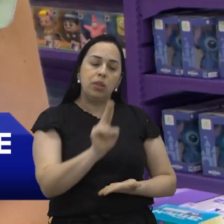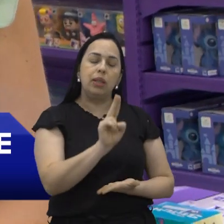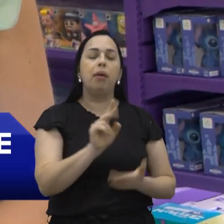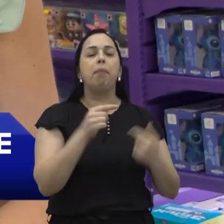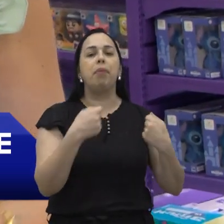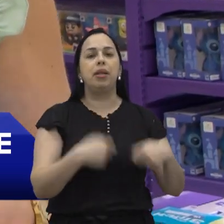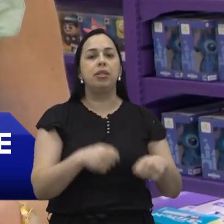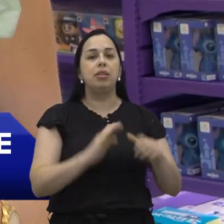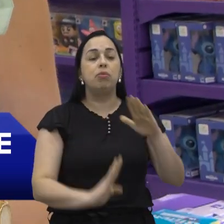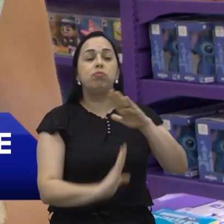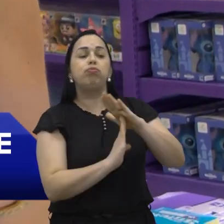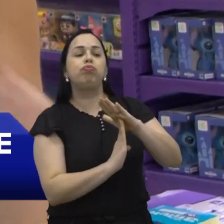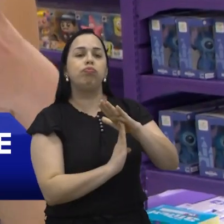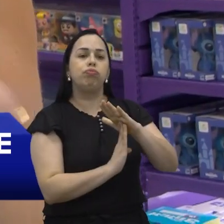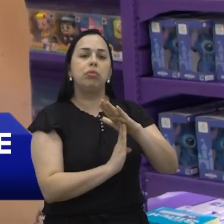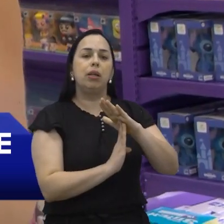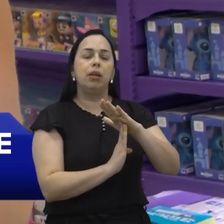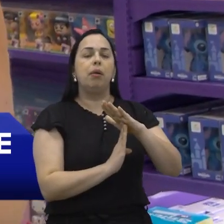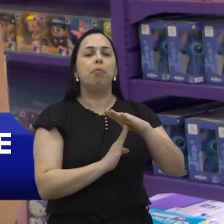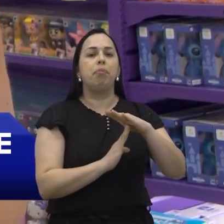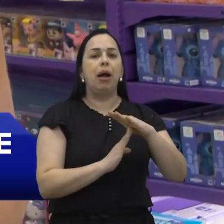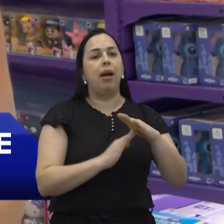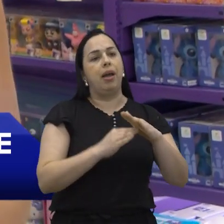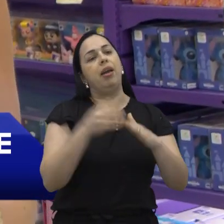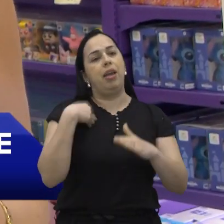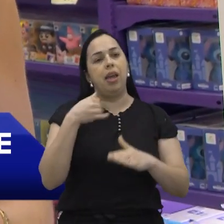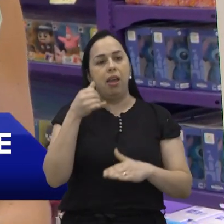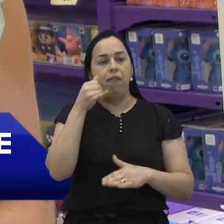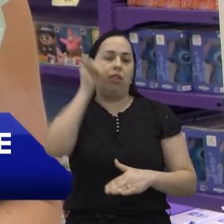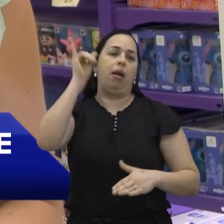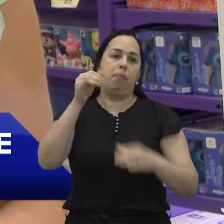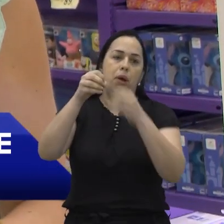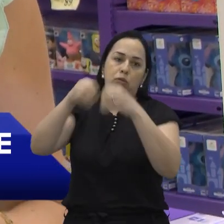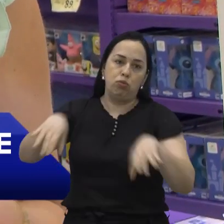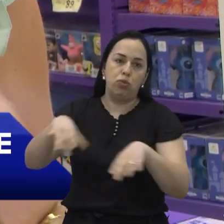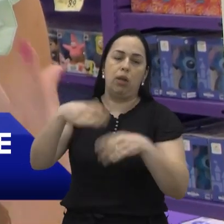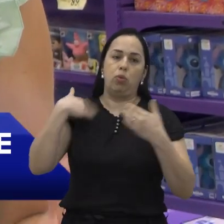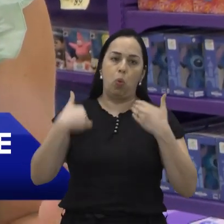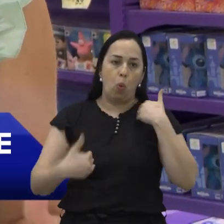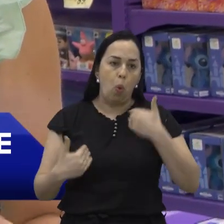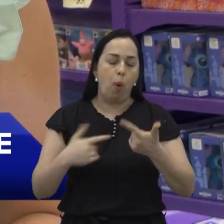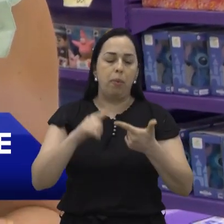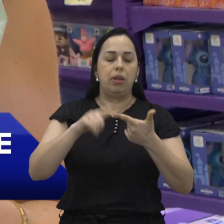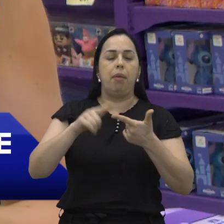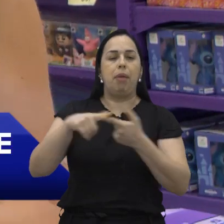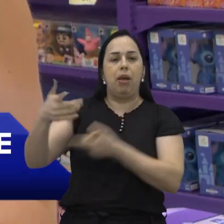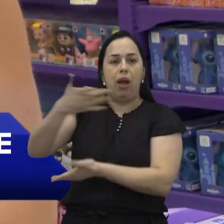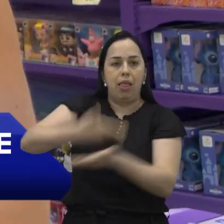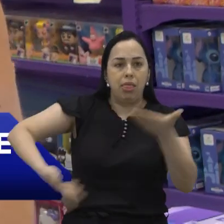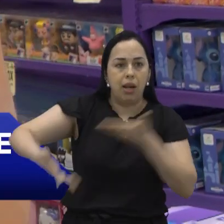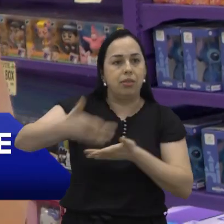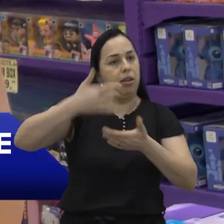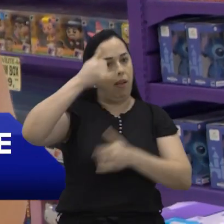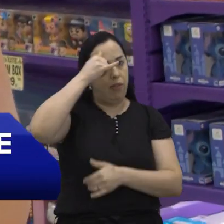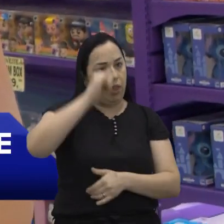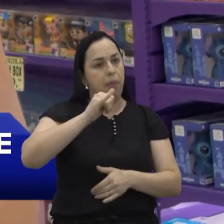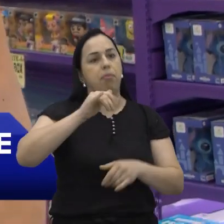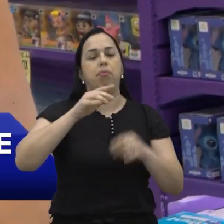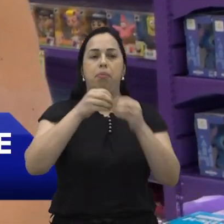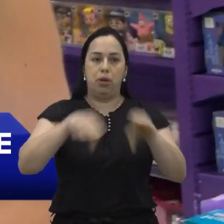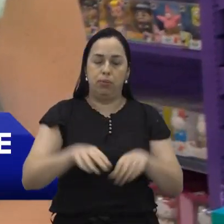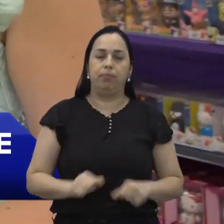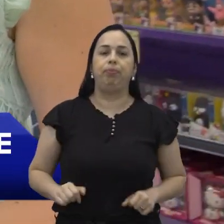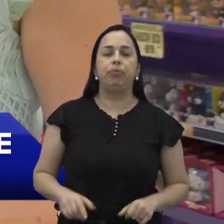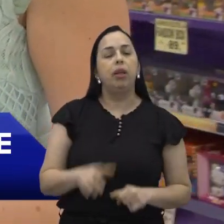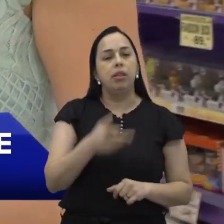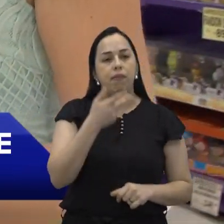dessa criança. Então, essa criança ela precisa ter um limite para que não comprometa, né, a saúde física e social da criança.